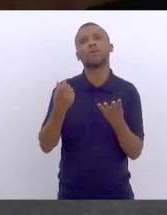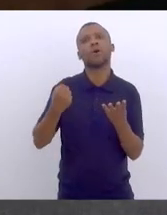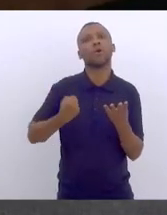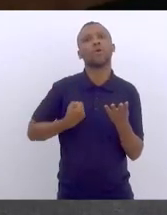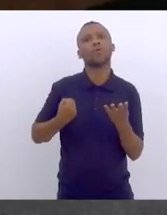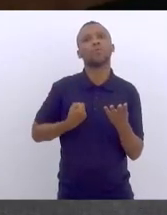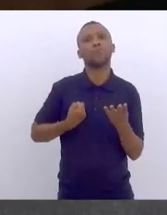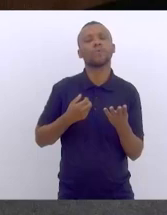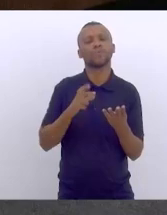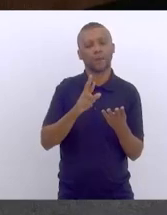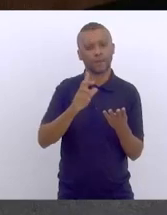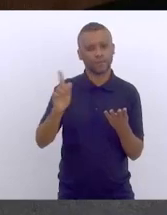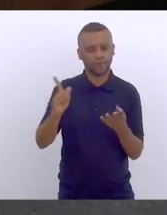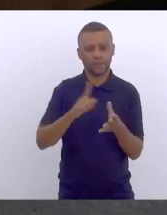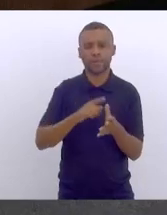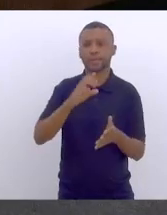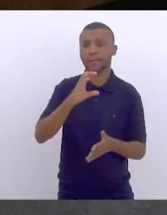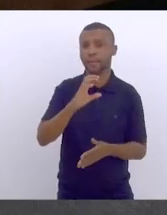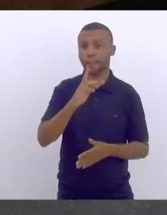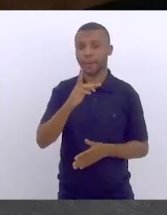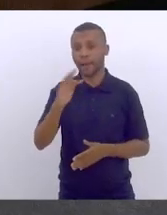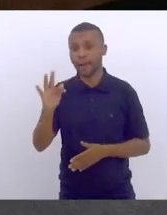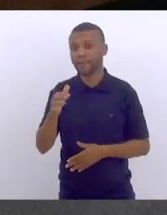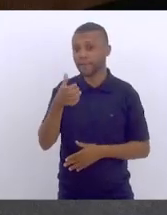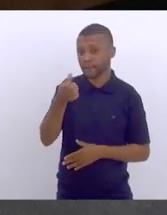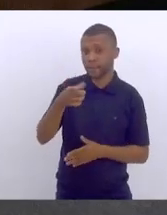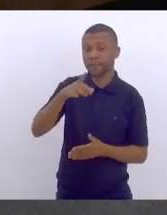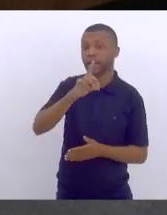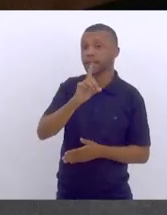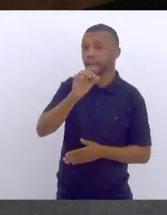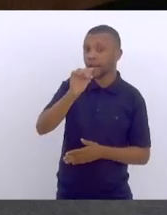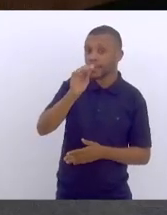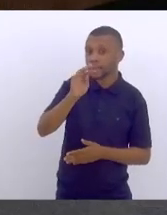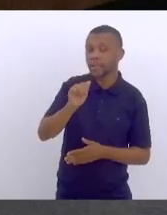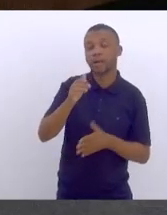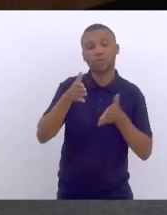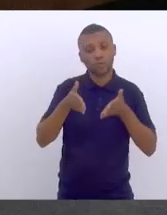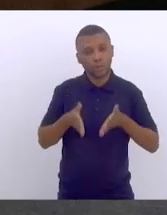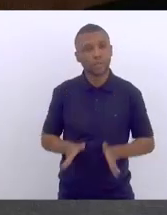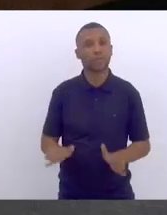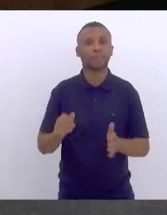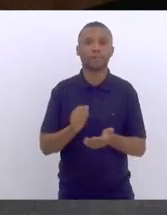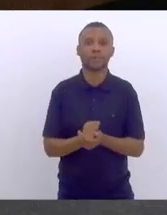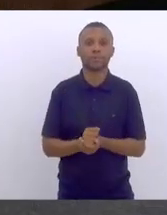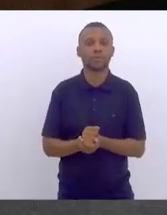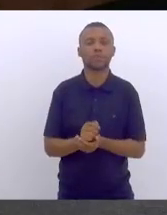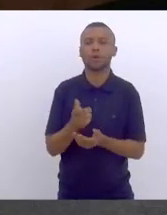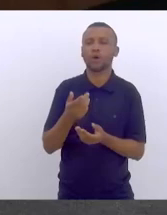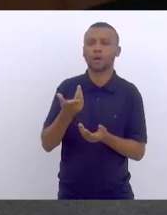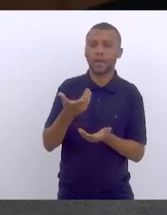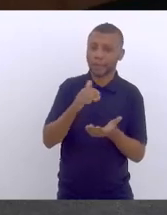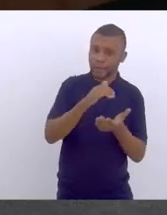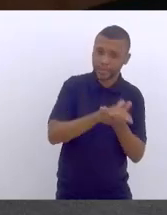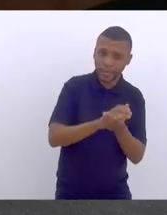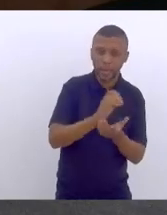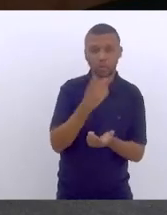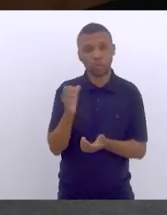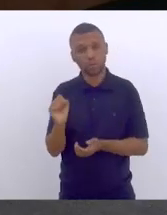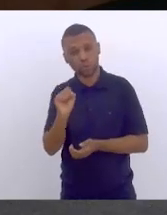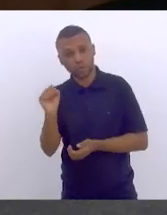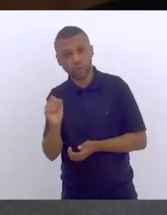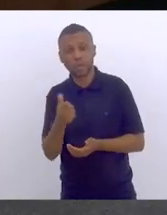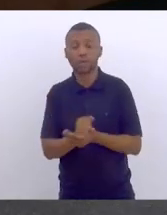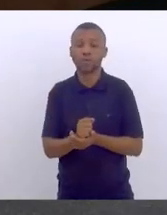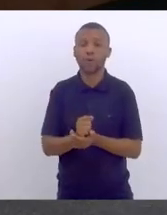civil. 5. CPF. 6. Data de nascimento. 7. Estado civil. 8. Profissão.